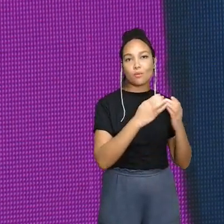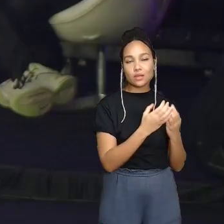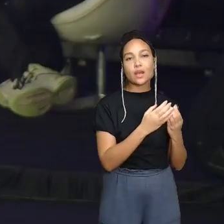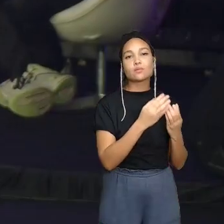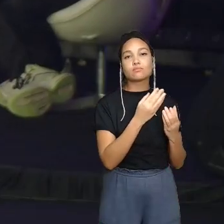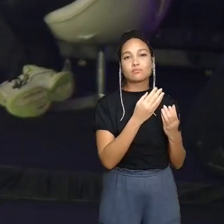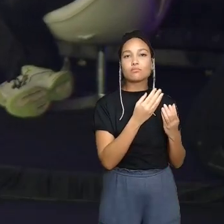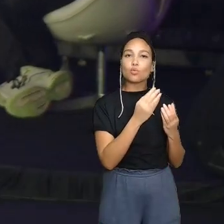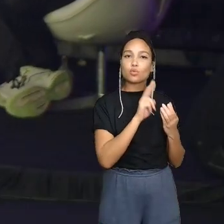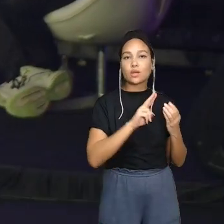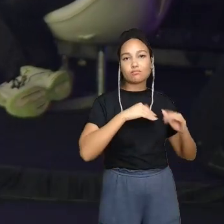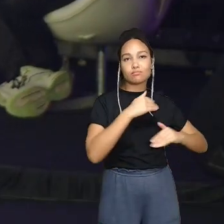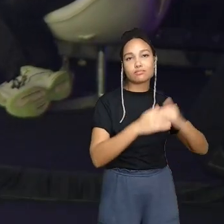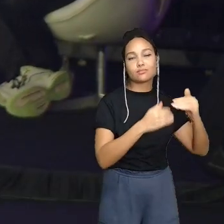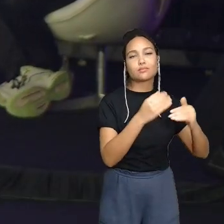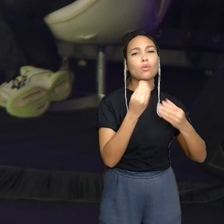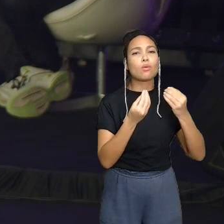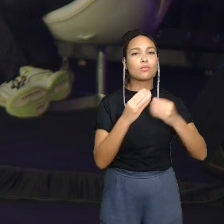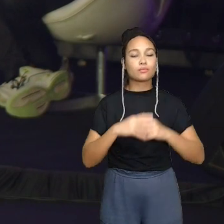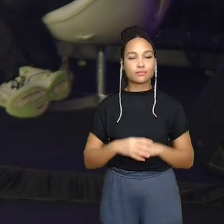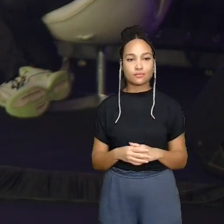vontade, Luares.